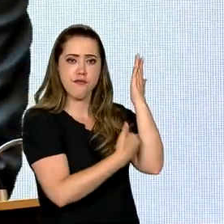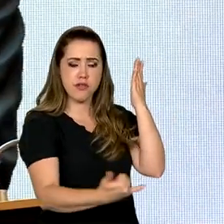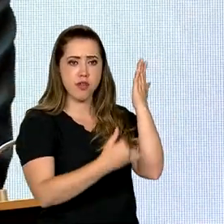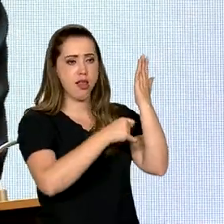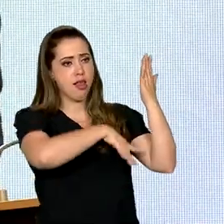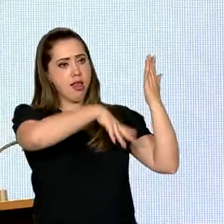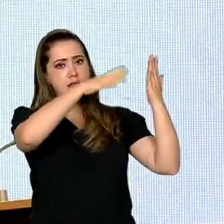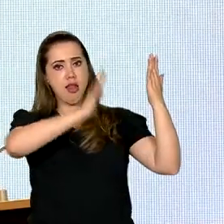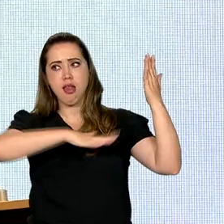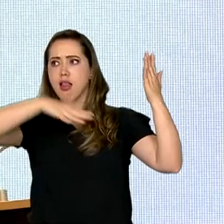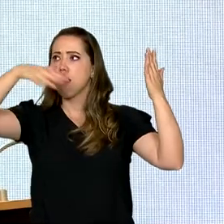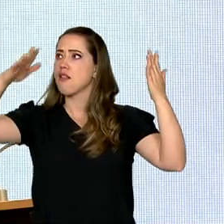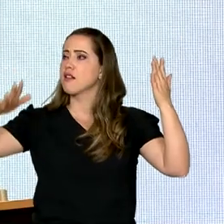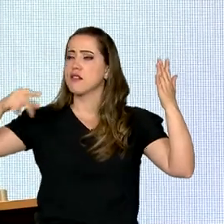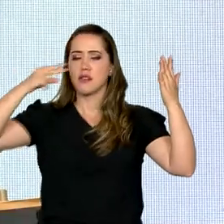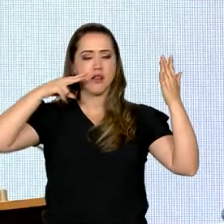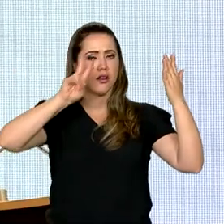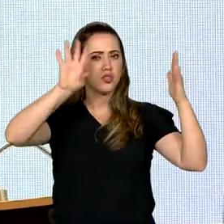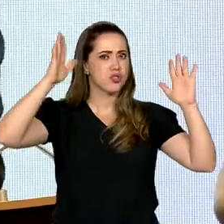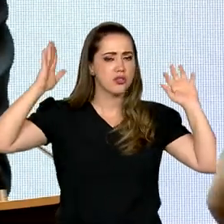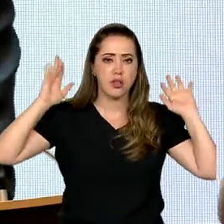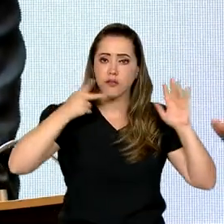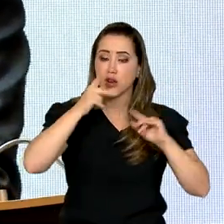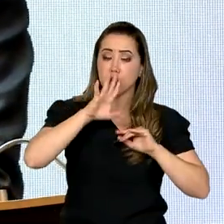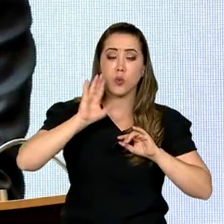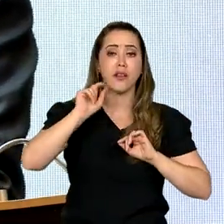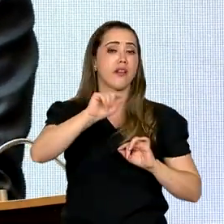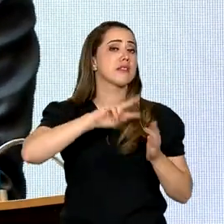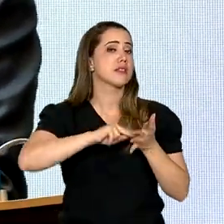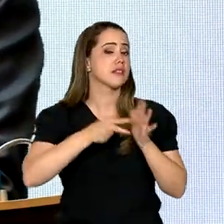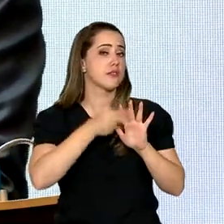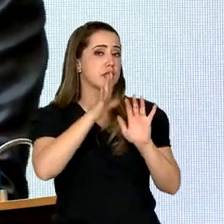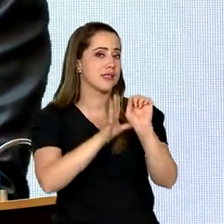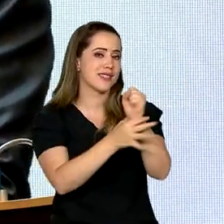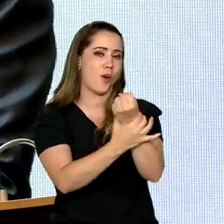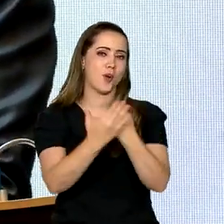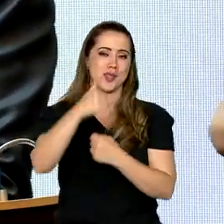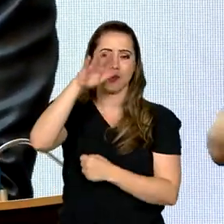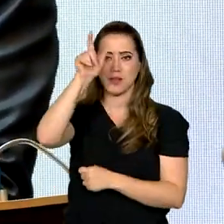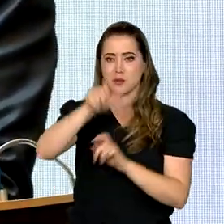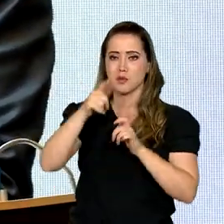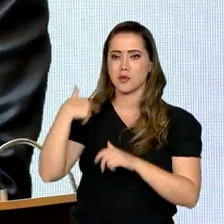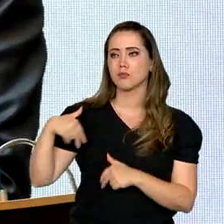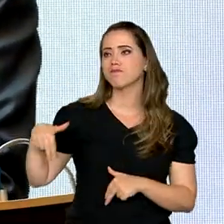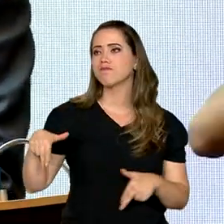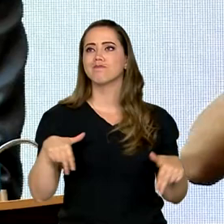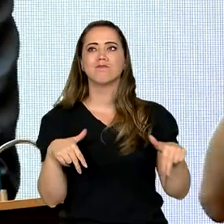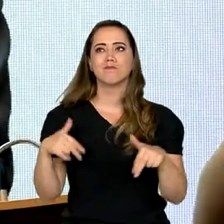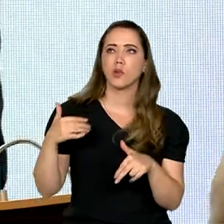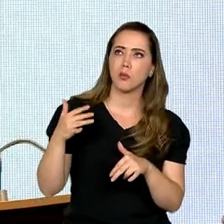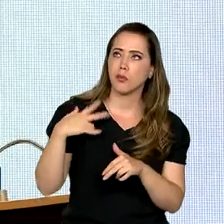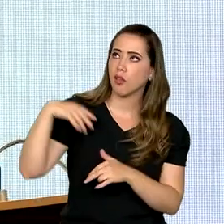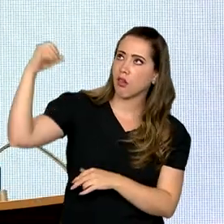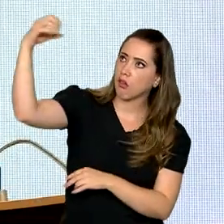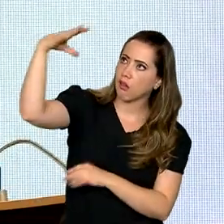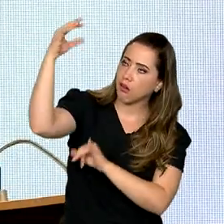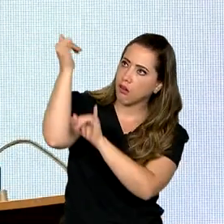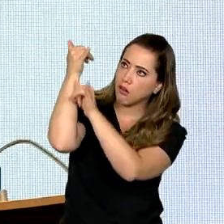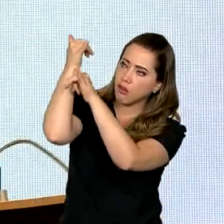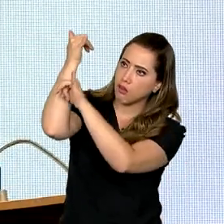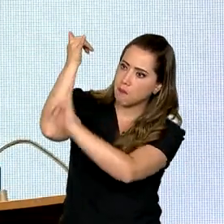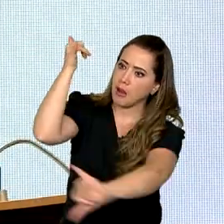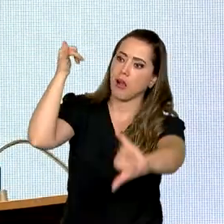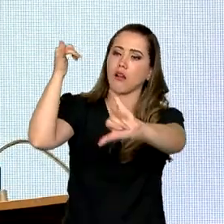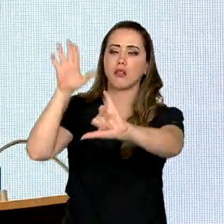postes. Estamos falando de mais segurança para as pessoas que caminham nas ruas. Estamos